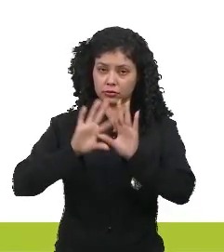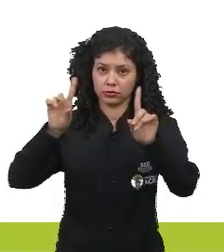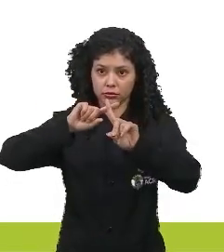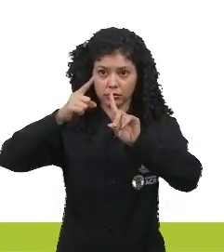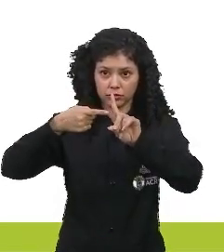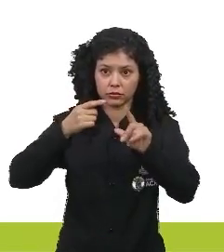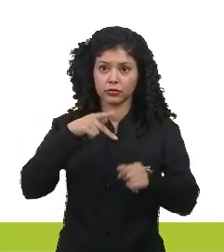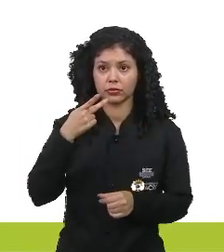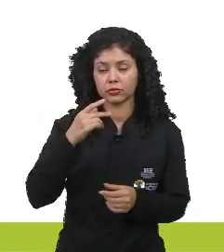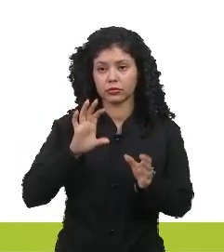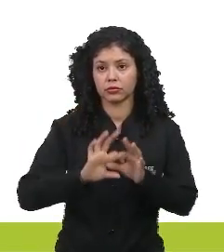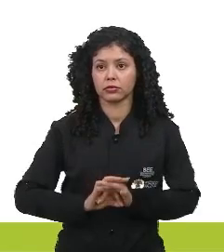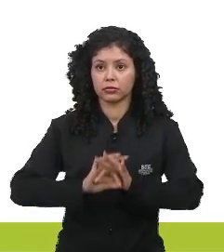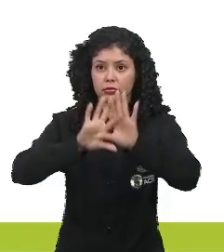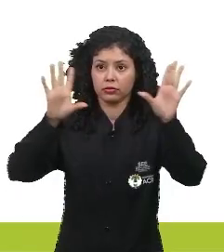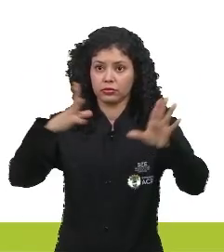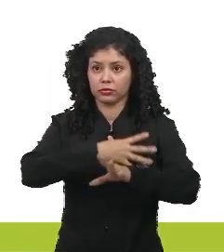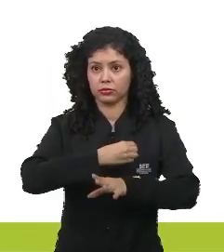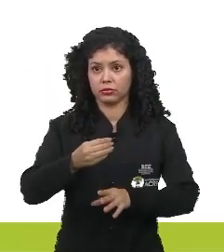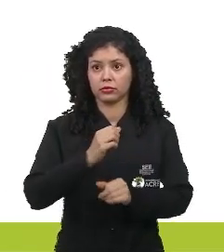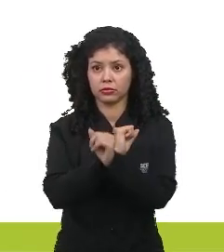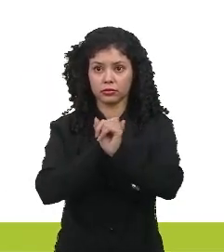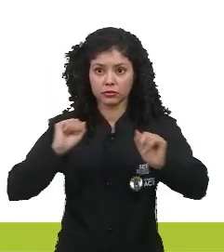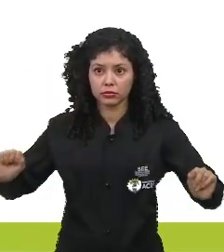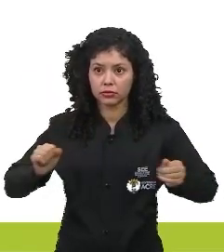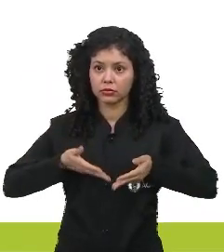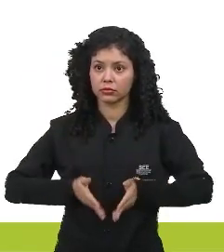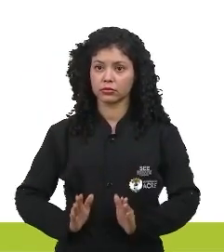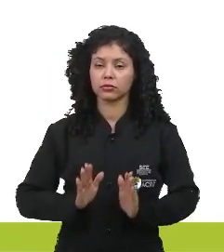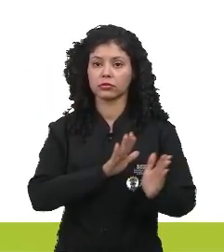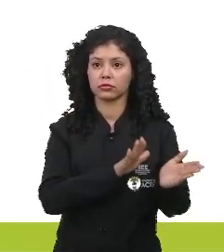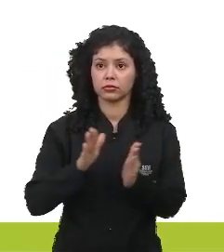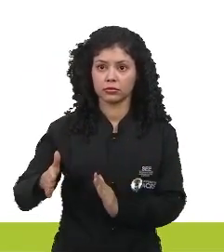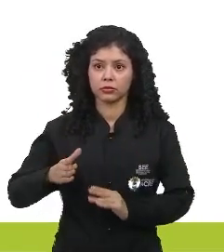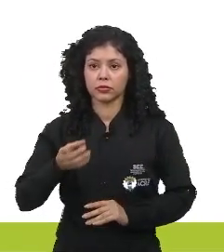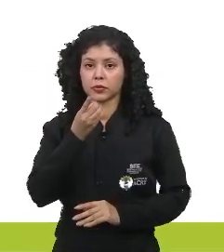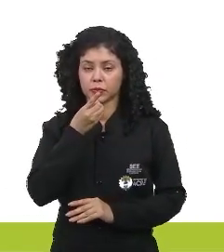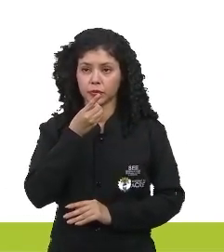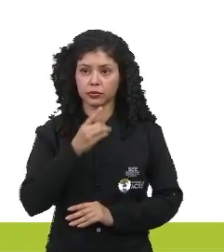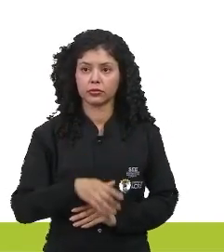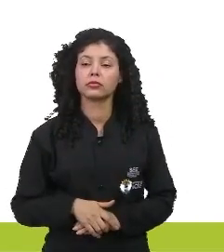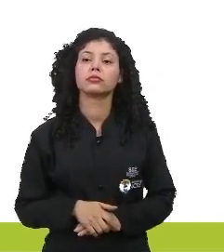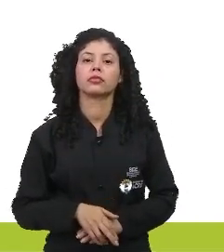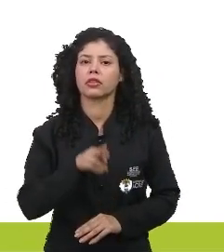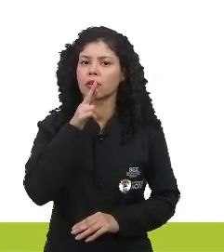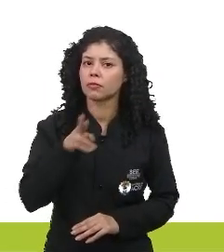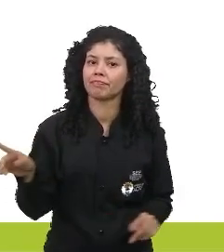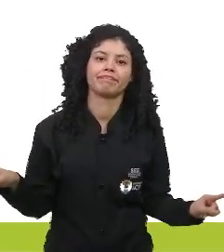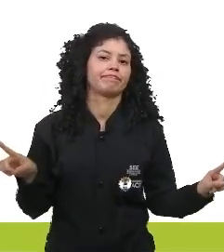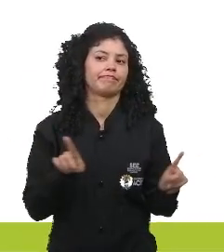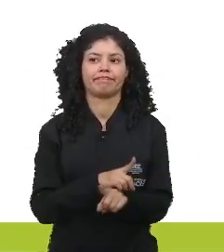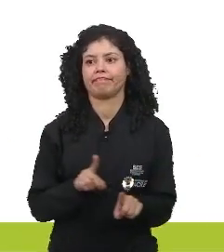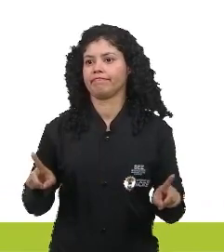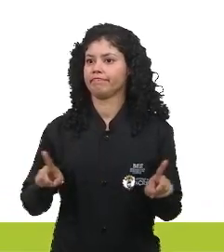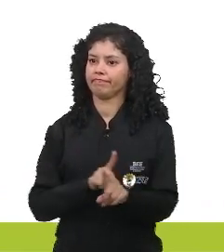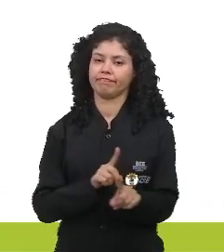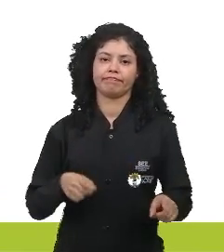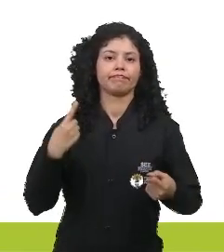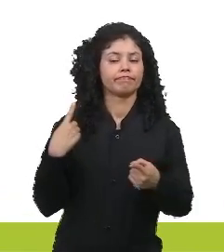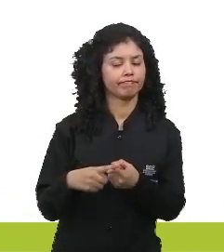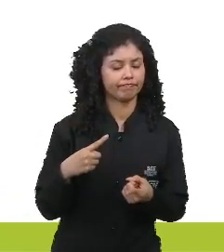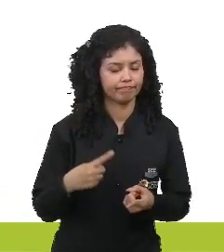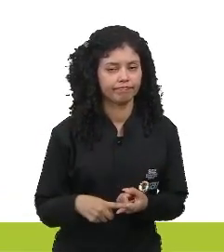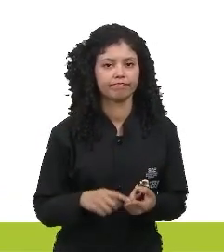que declara livre os filhos de escravos nascidos a partir dessa data. Resolve? Não resolve, porque